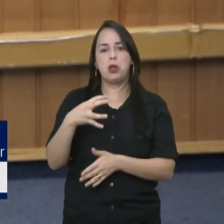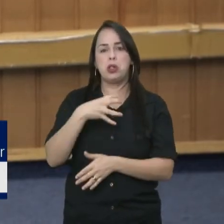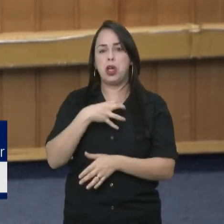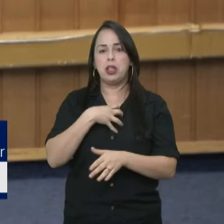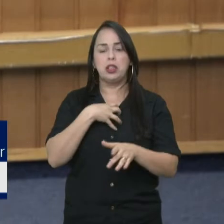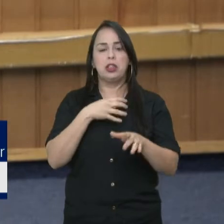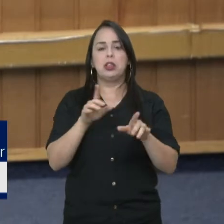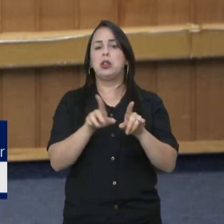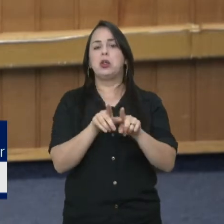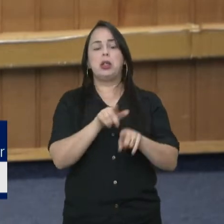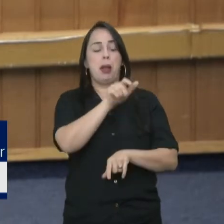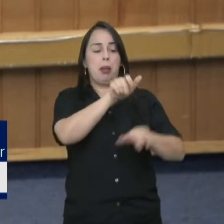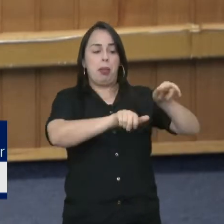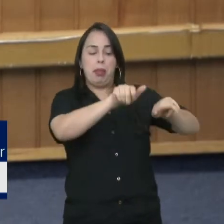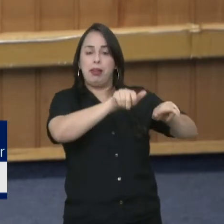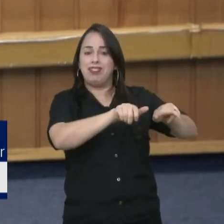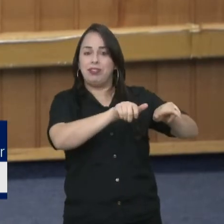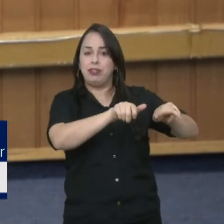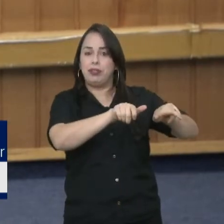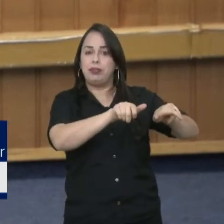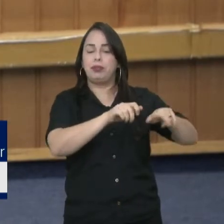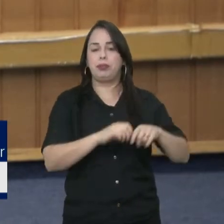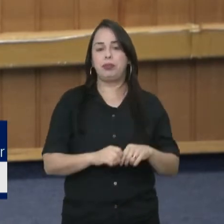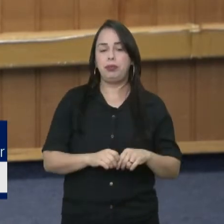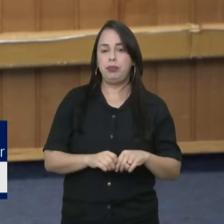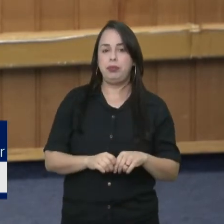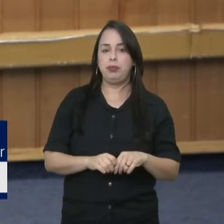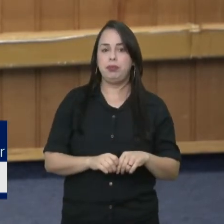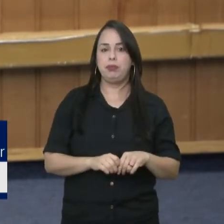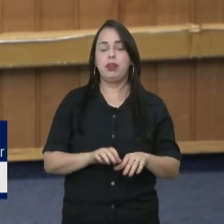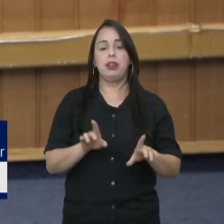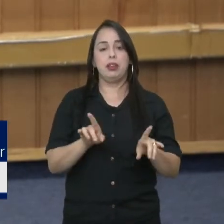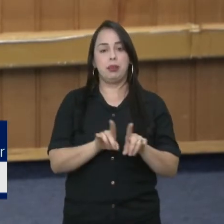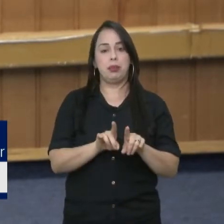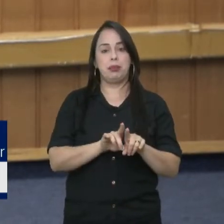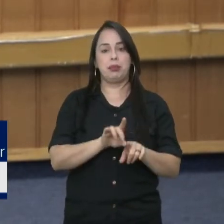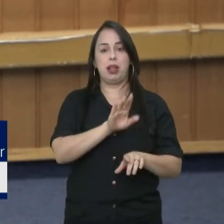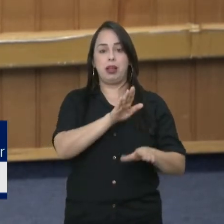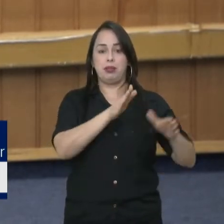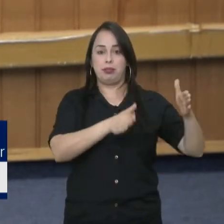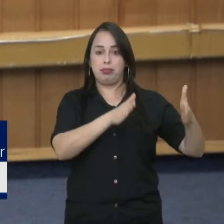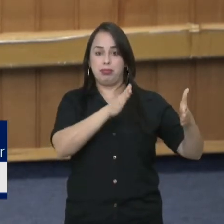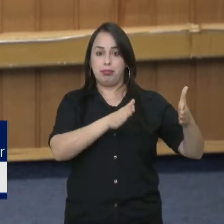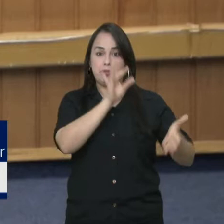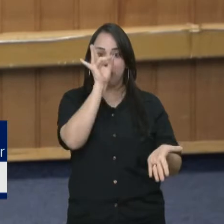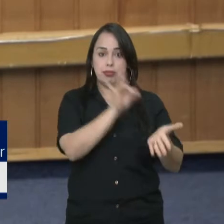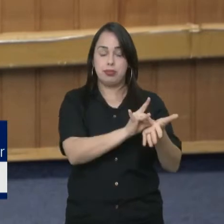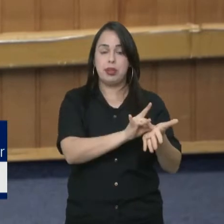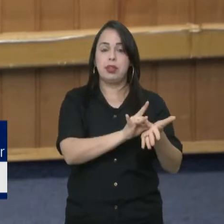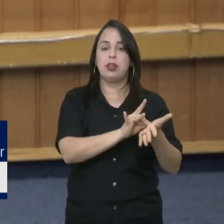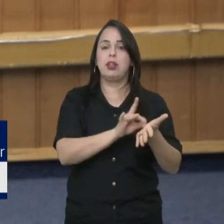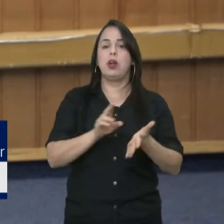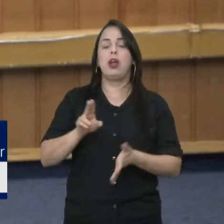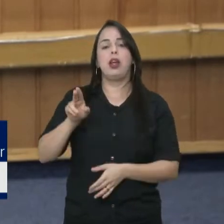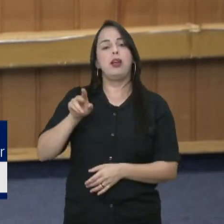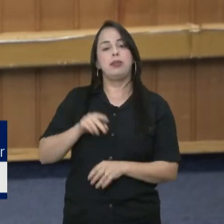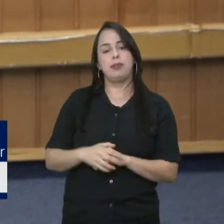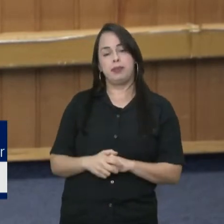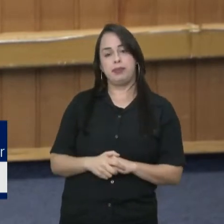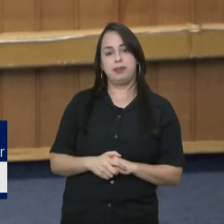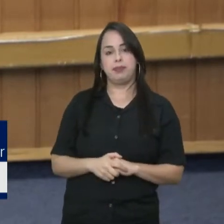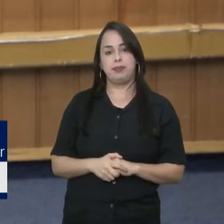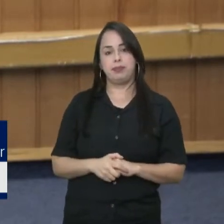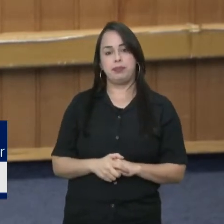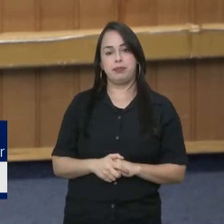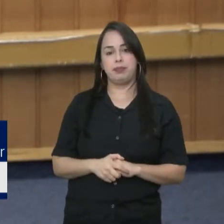candidata ou cargo eletivo ou detentora de mandato eletivo, utilizando-se